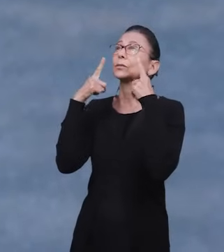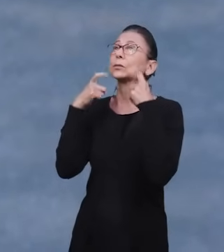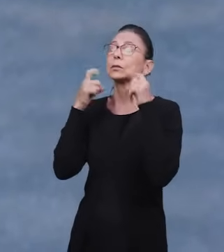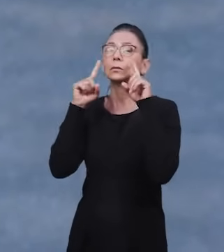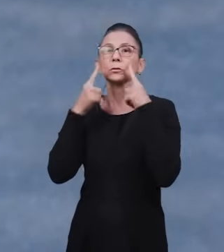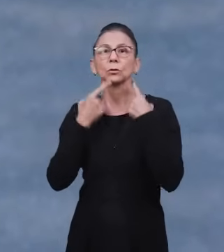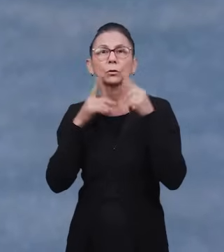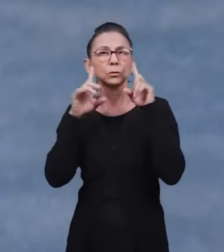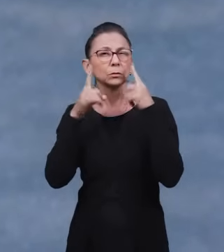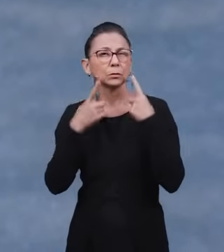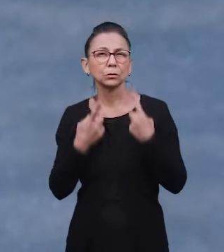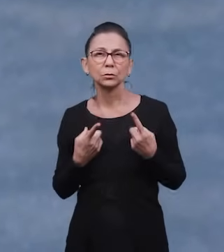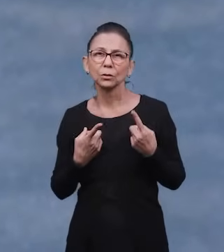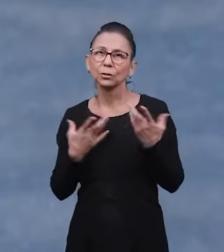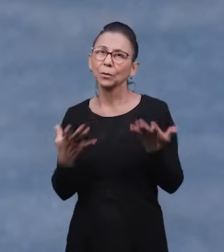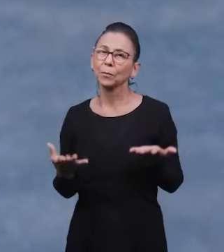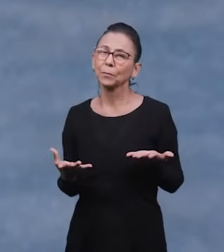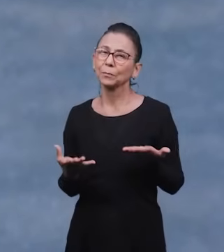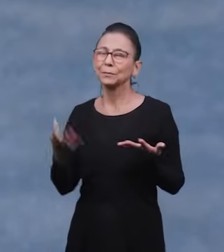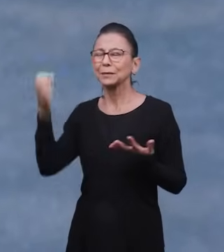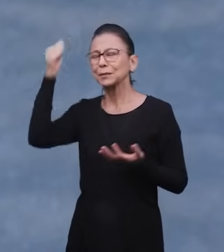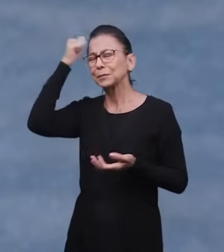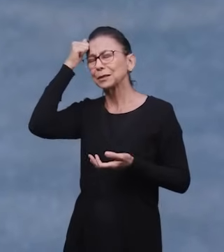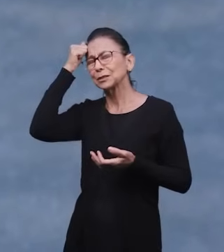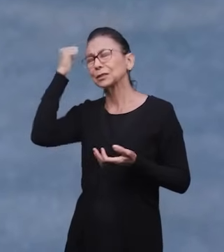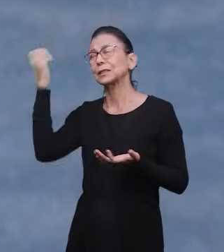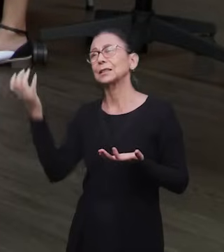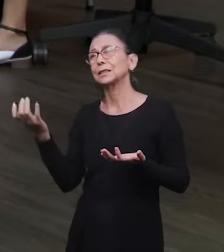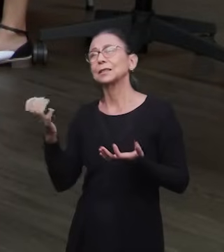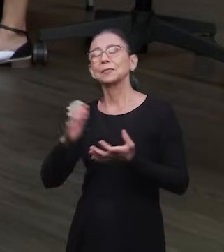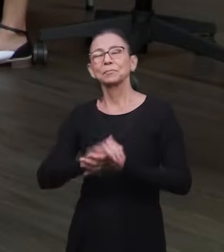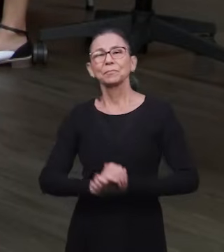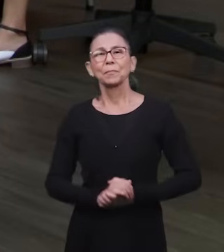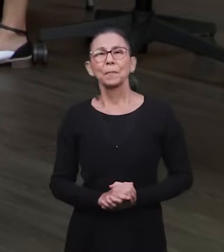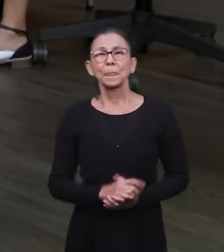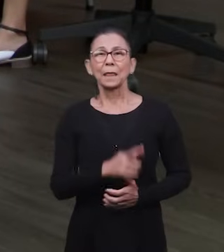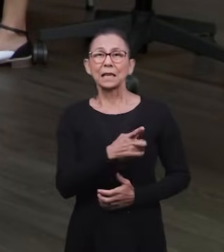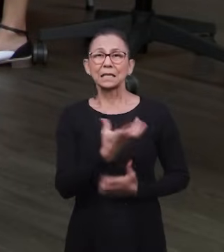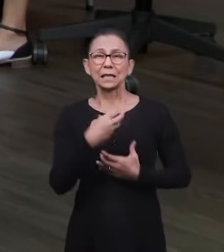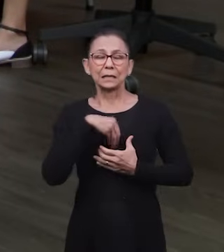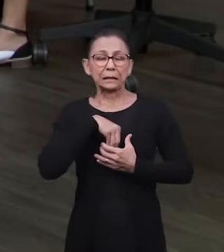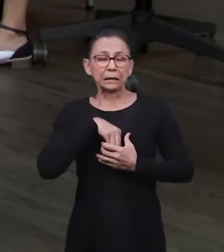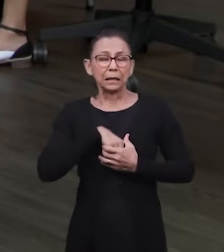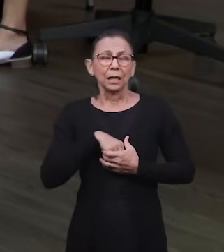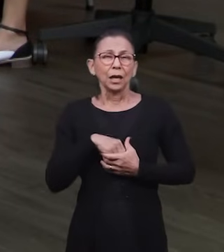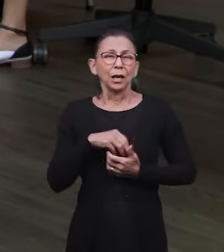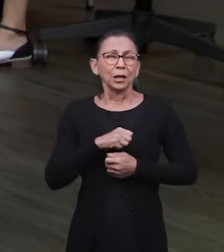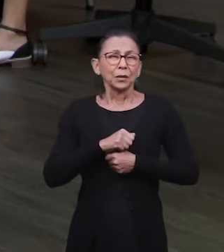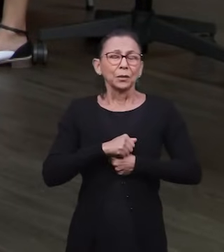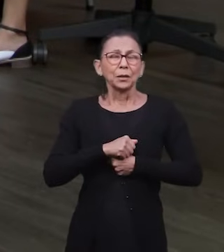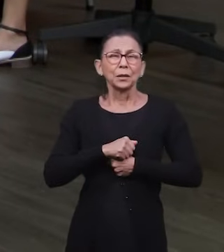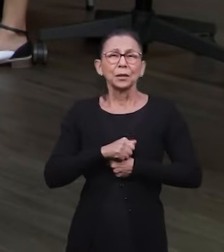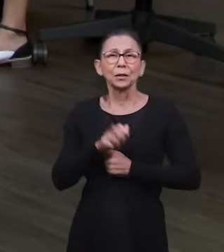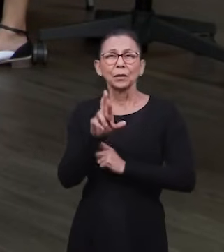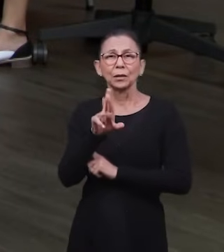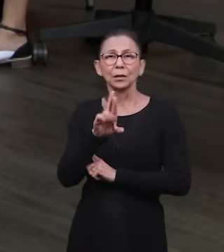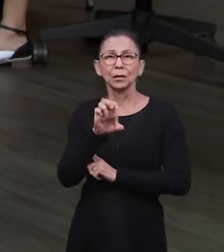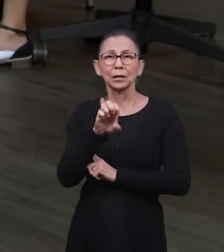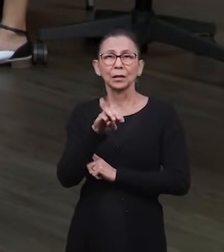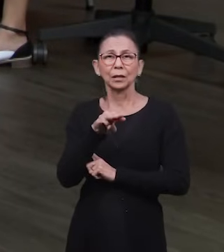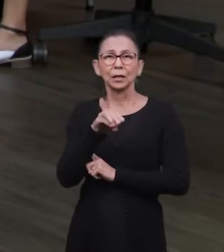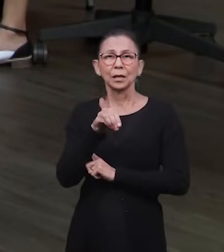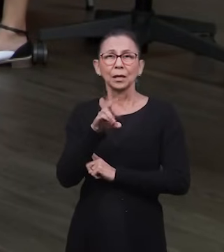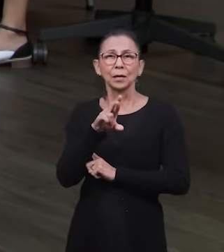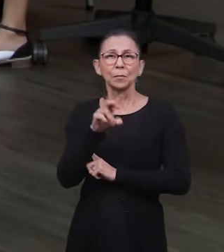com lágrimas buscou e não achou lugar para arrependimento. Porque que ele teve o seguinte, ele teve remorso. Remorso, o que